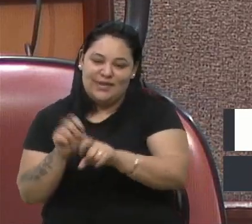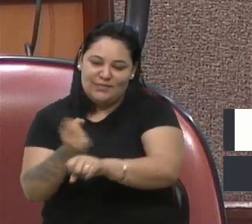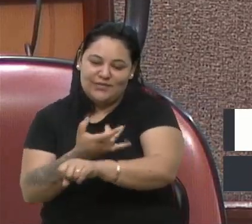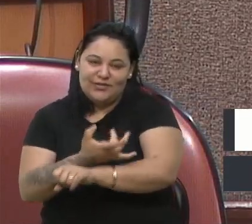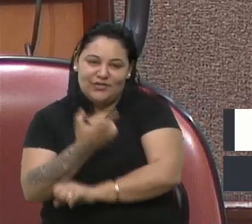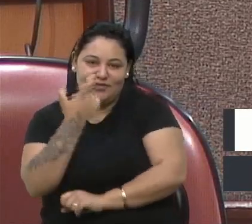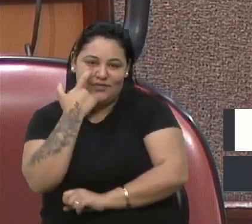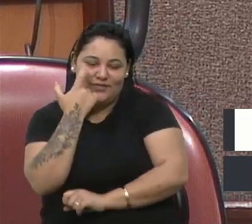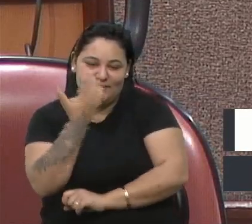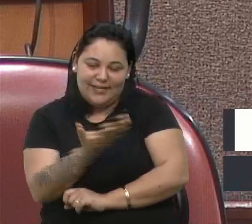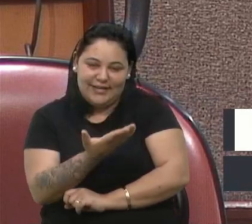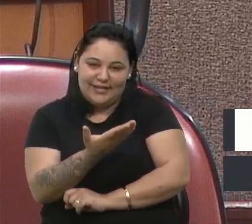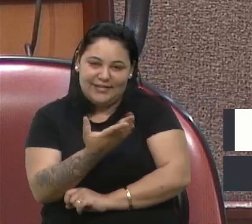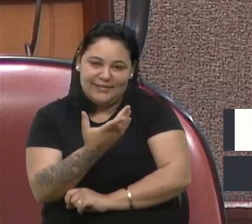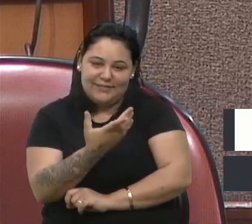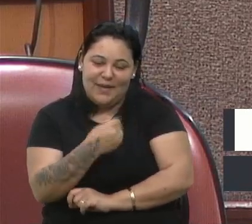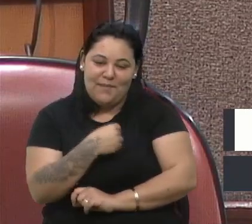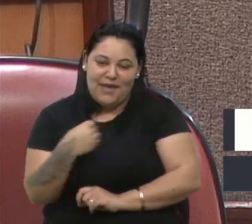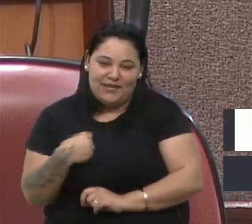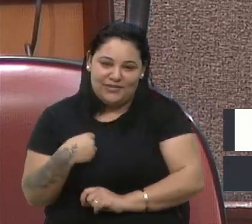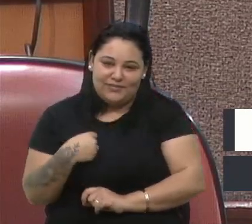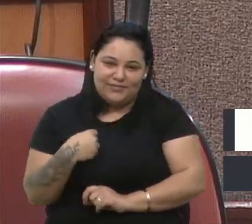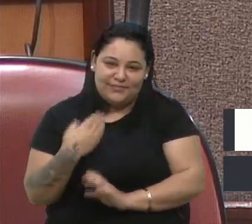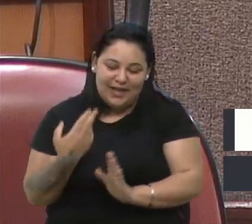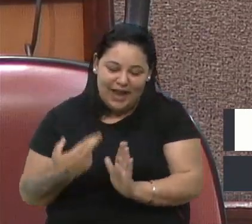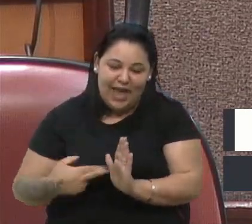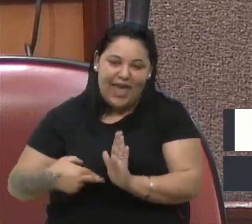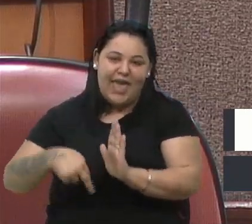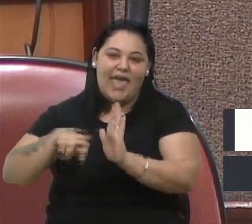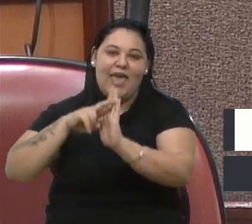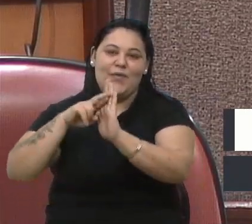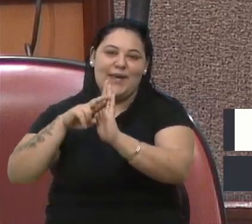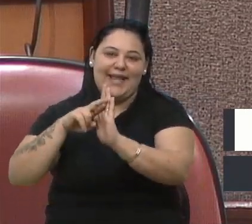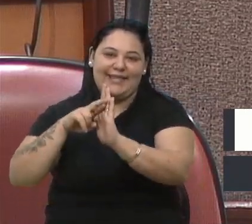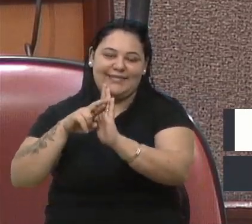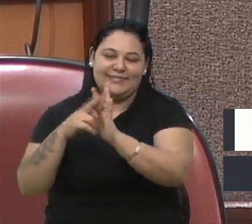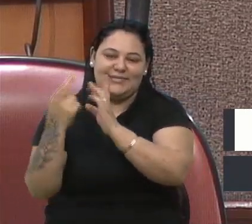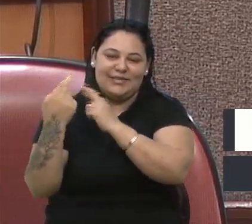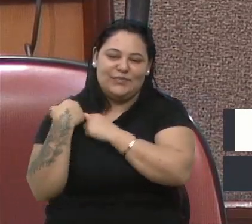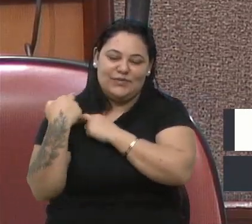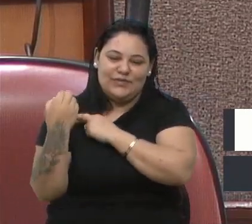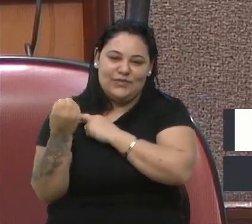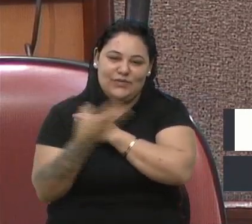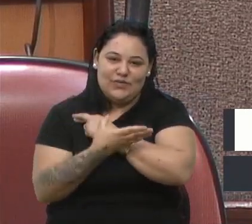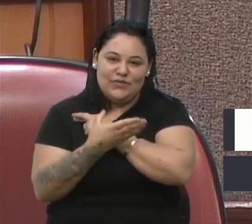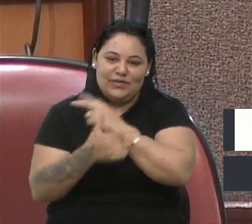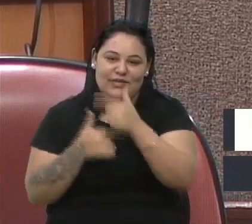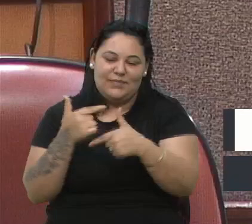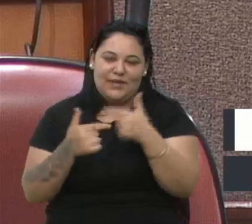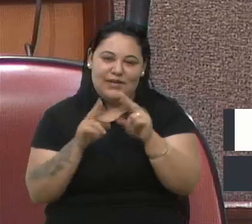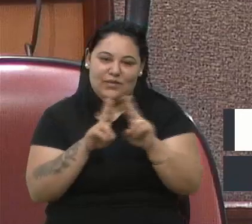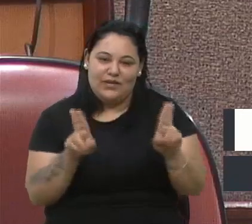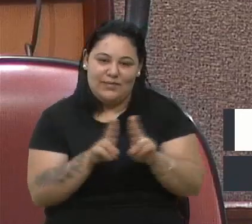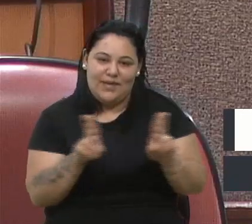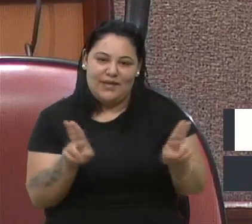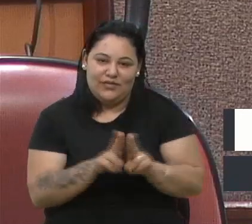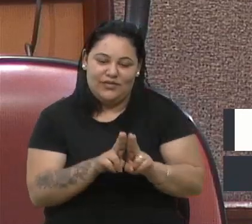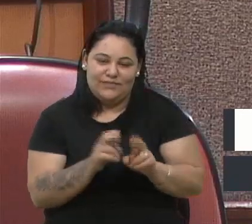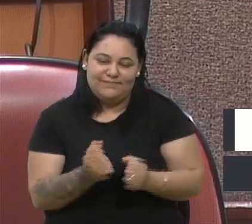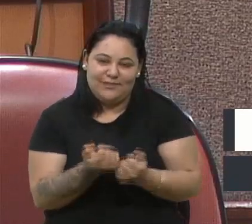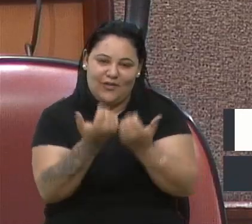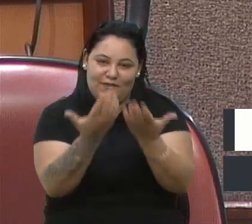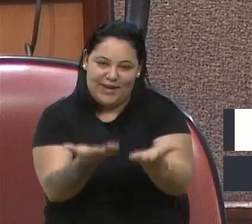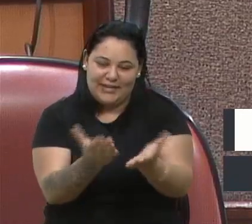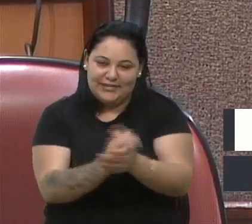Costa Milã recuperada e responsável por esse novo serviço que a Unimed está oferecendo. Então, foi